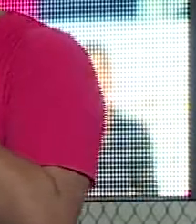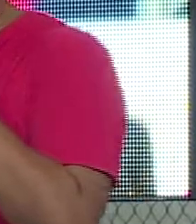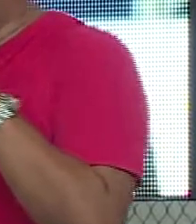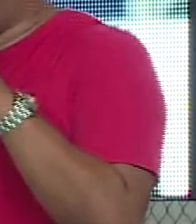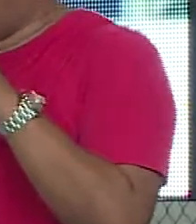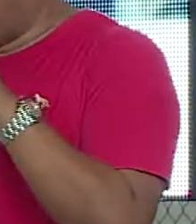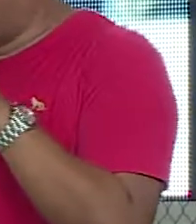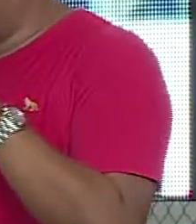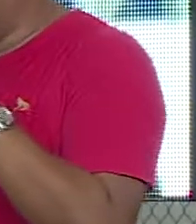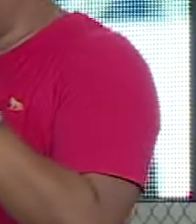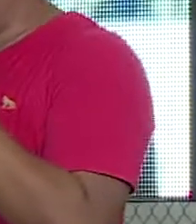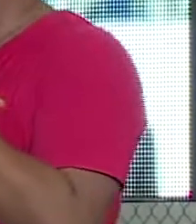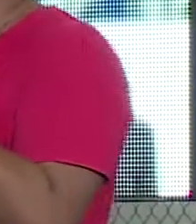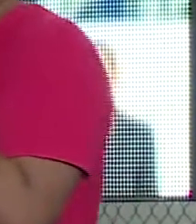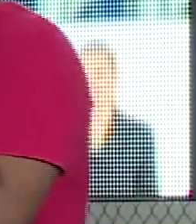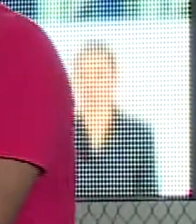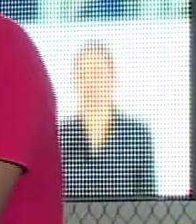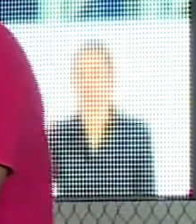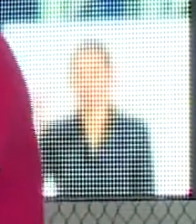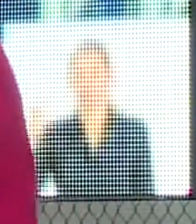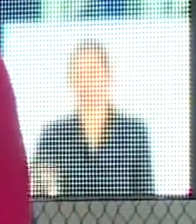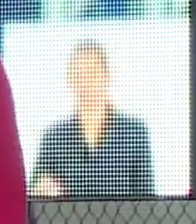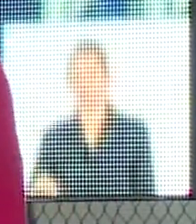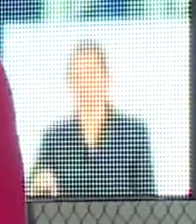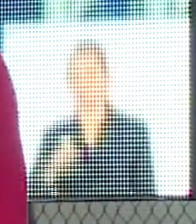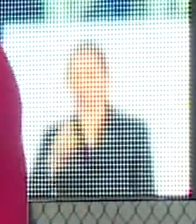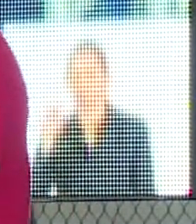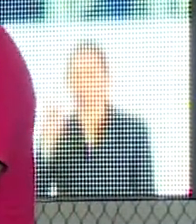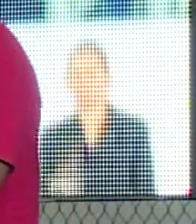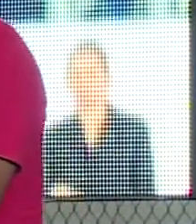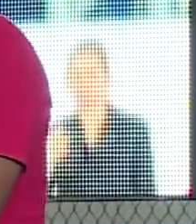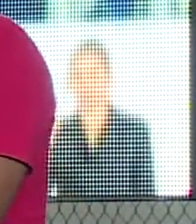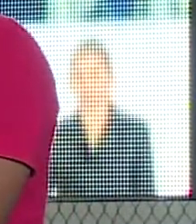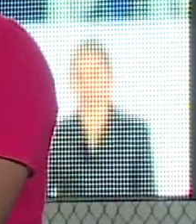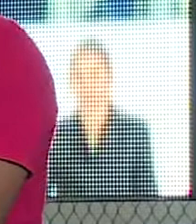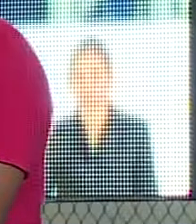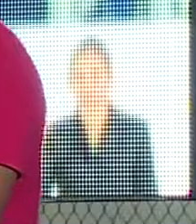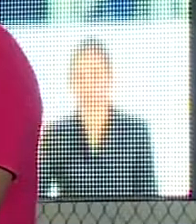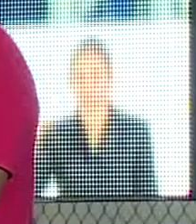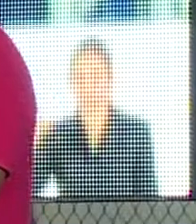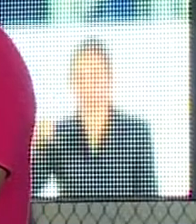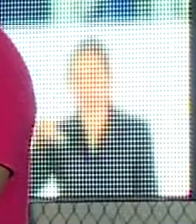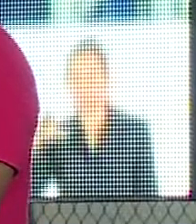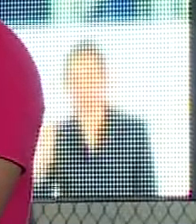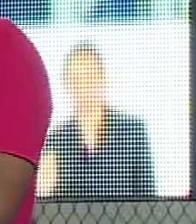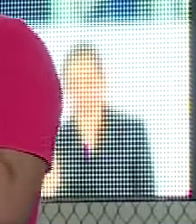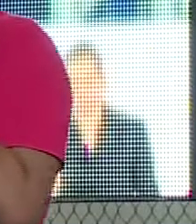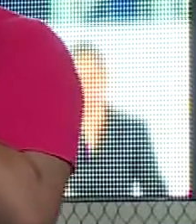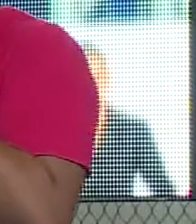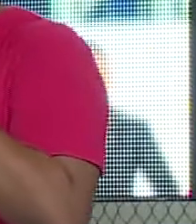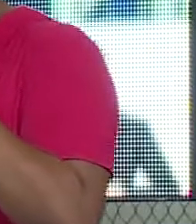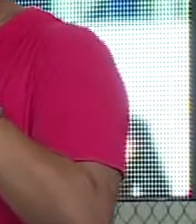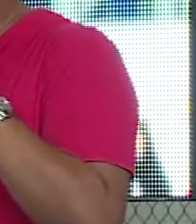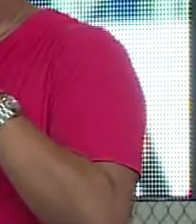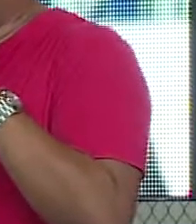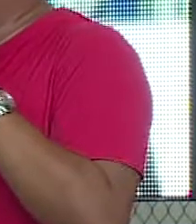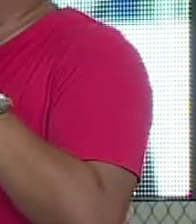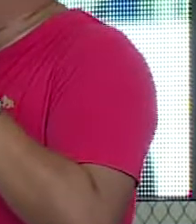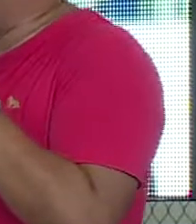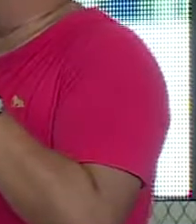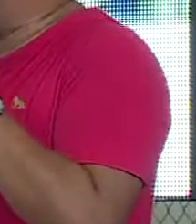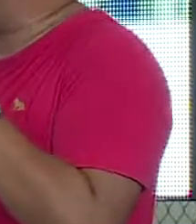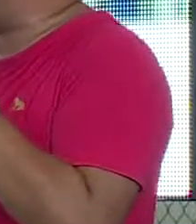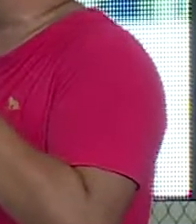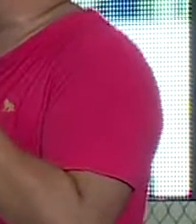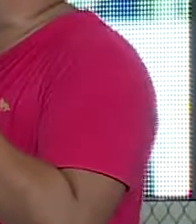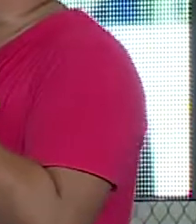hidrogênio poder explodir, primeiro explode uma pequena bomba atômica. Então isso quer dizer o quê? Que a bomba de hidrogênio é a